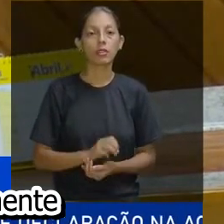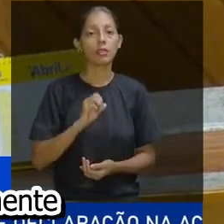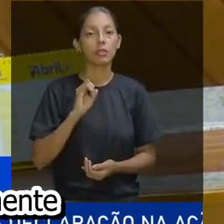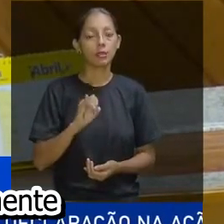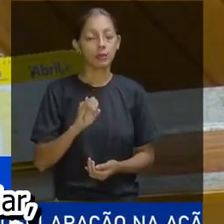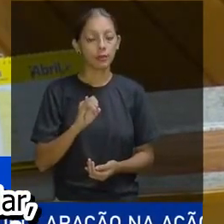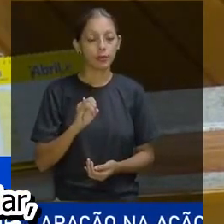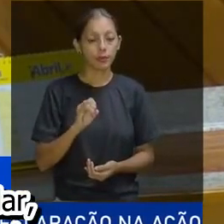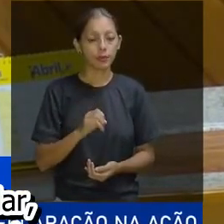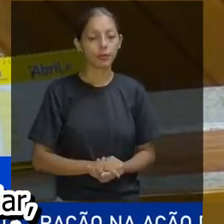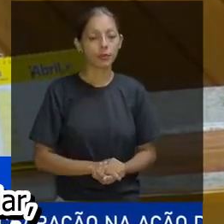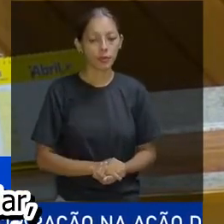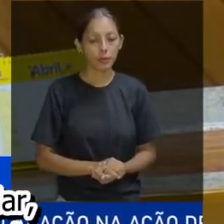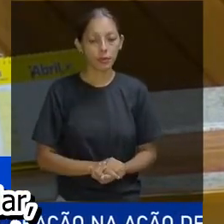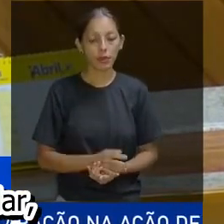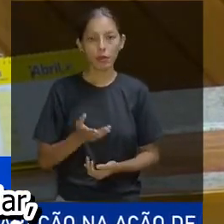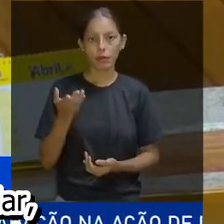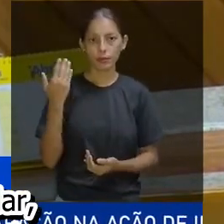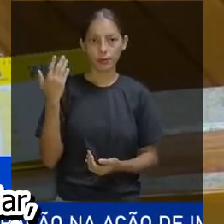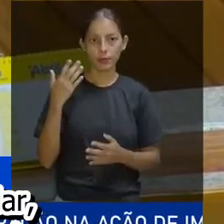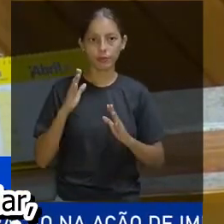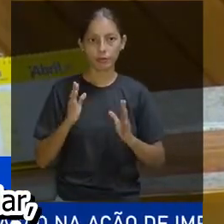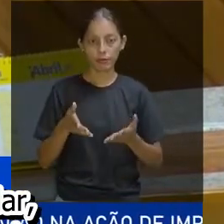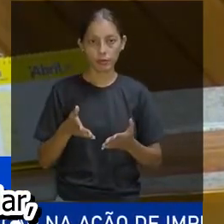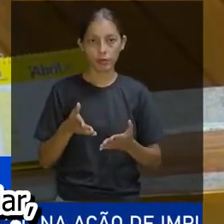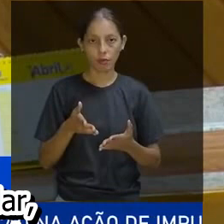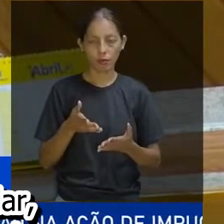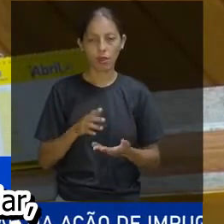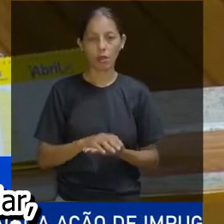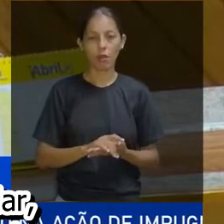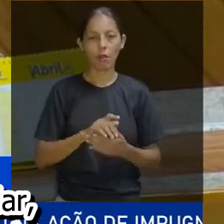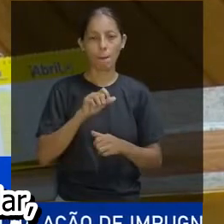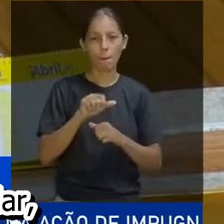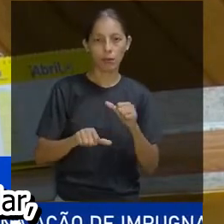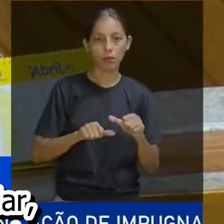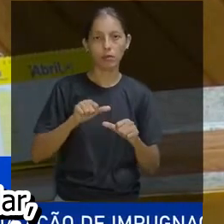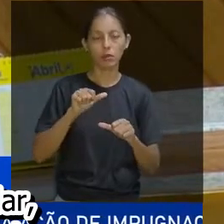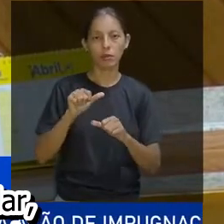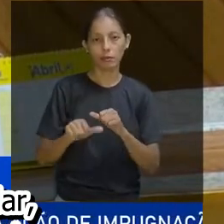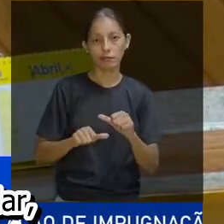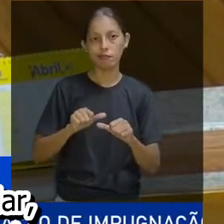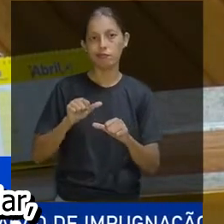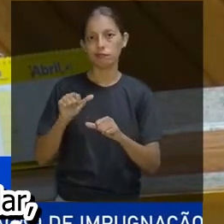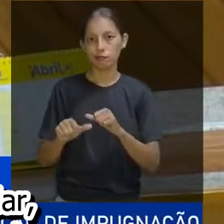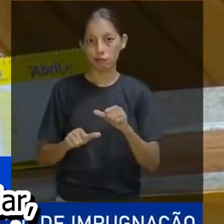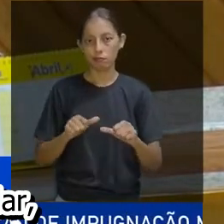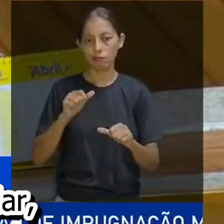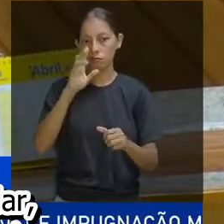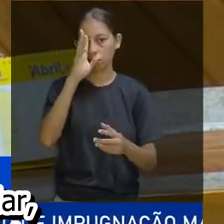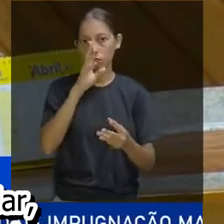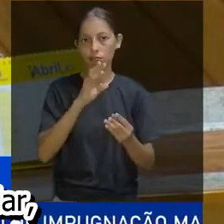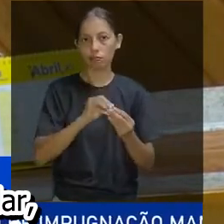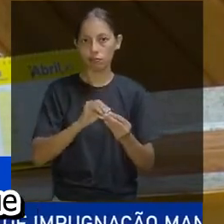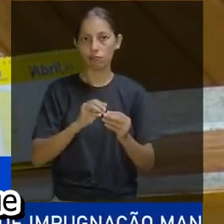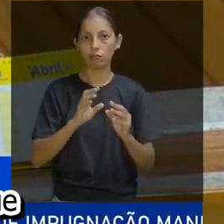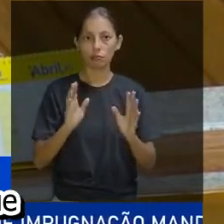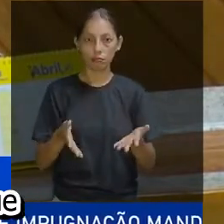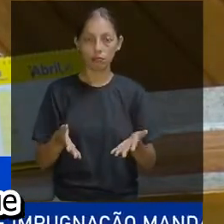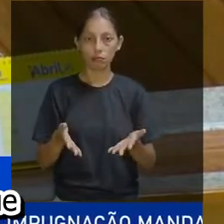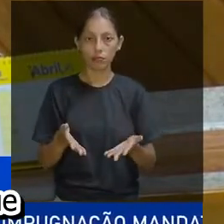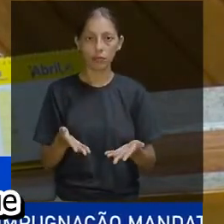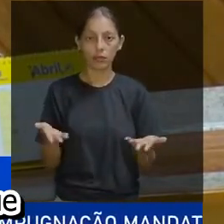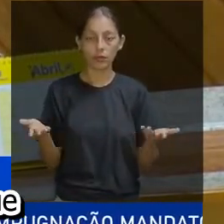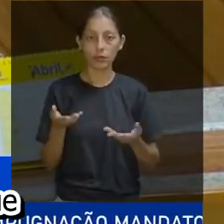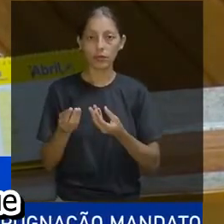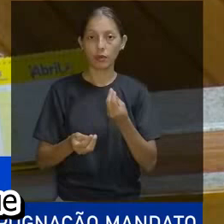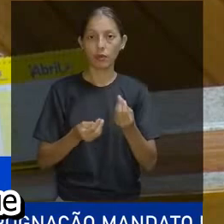repetição e naqueles outros, né, mudando o que tem que mudar, a conclusão foi exatamente essa, de que não